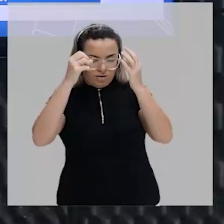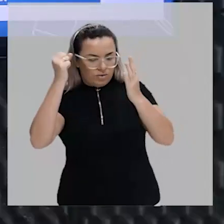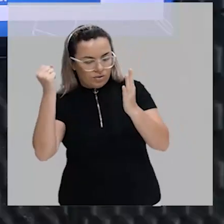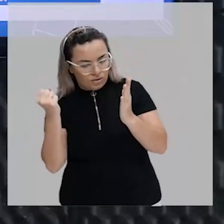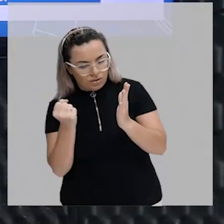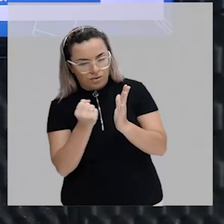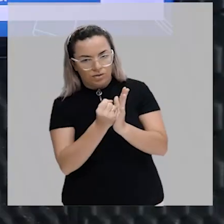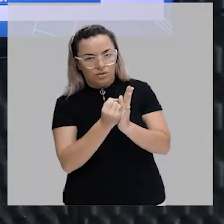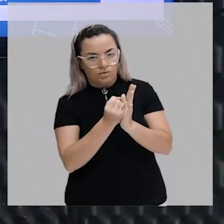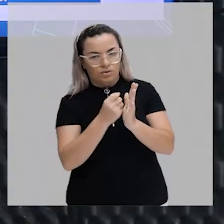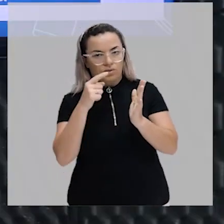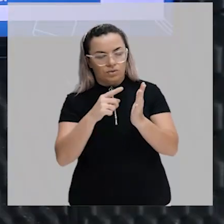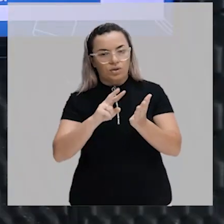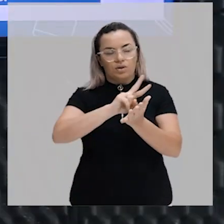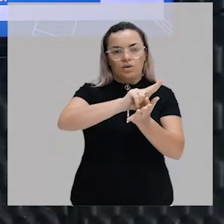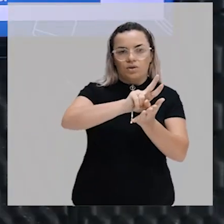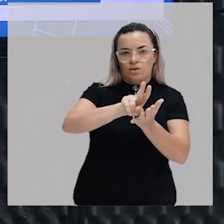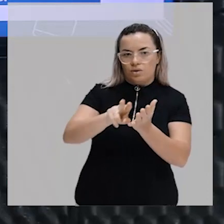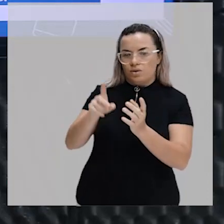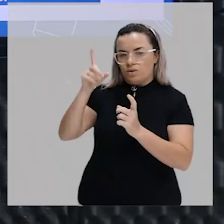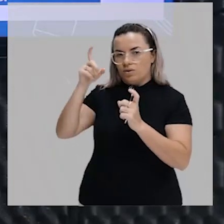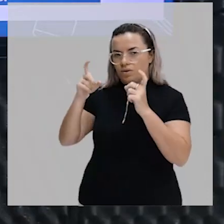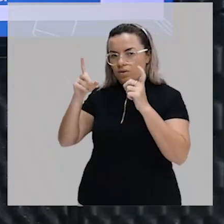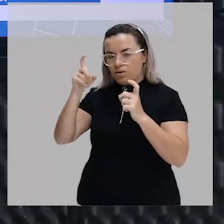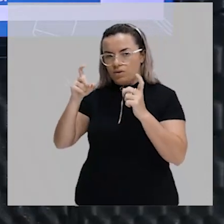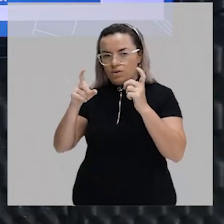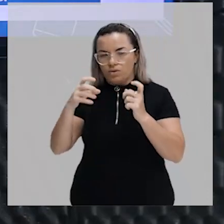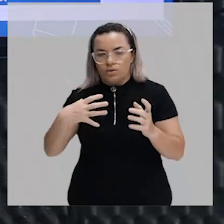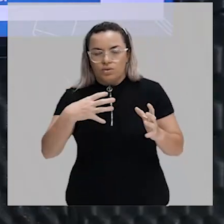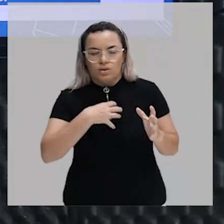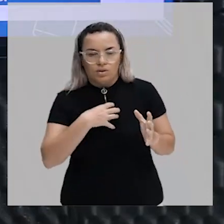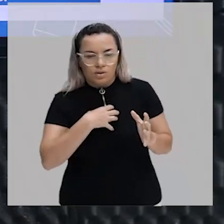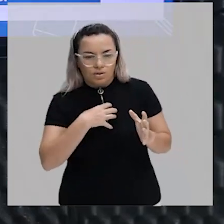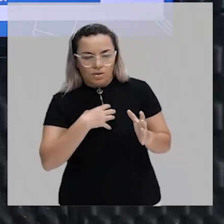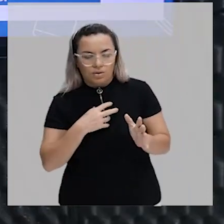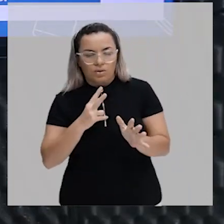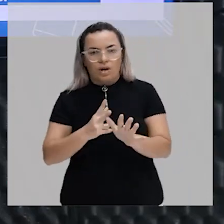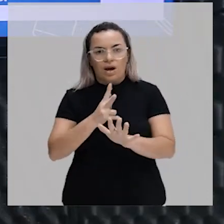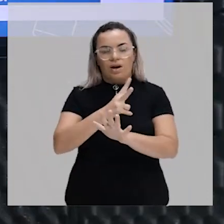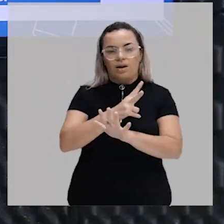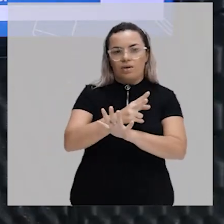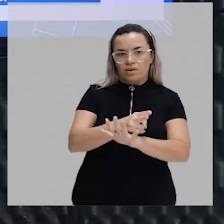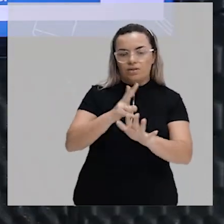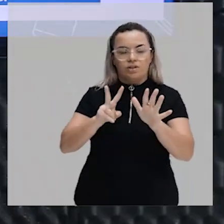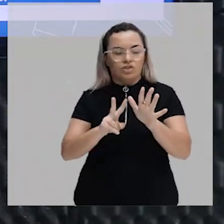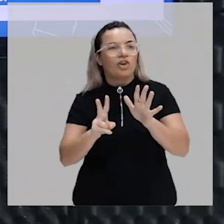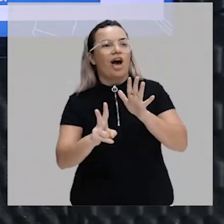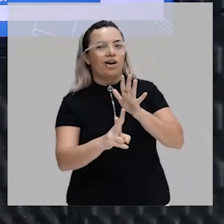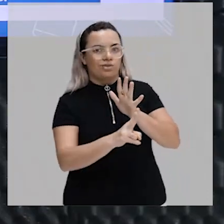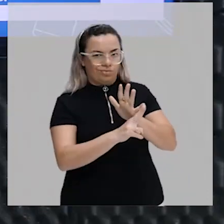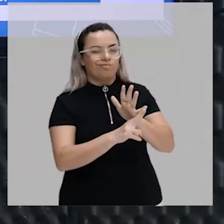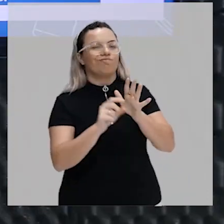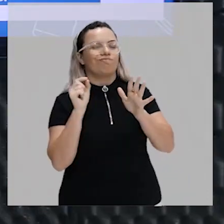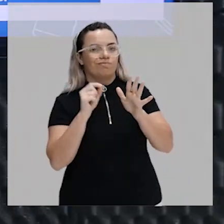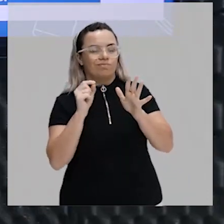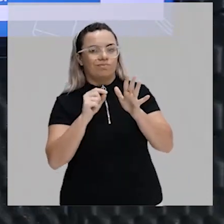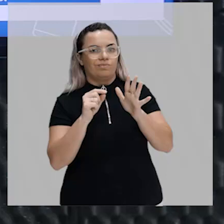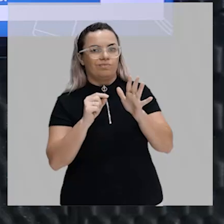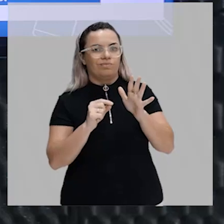de recursos expressivos, por isso o uso de sinestesias, por isso o uso de aliteração, por isso o uso de assonância. Lembrando